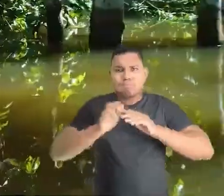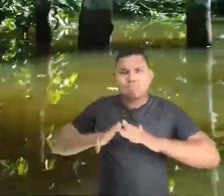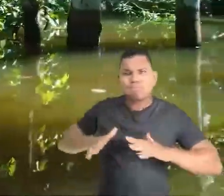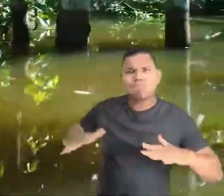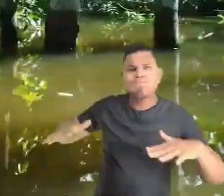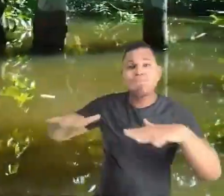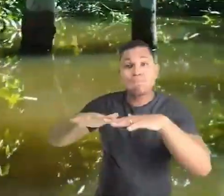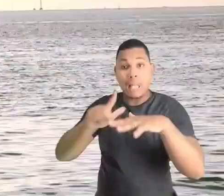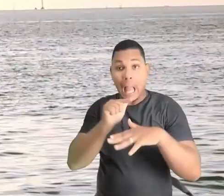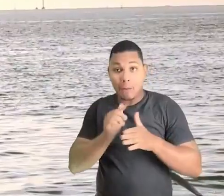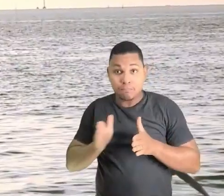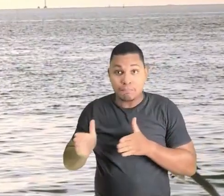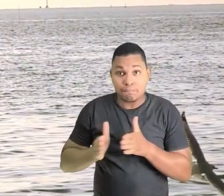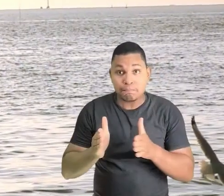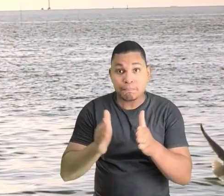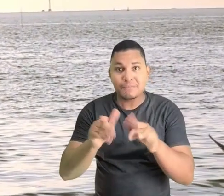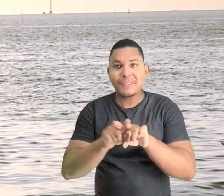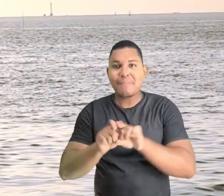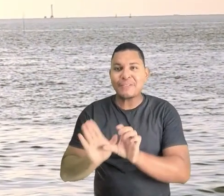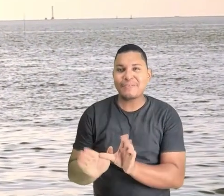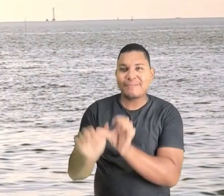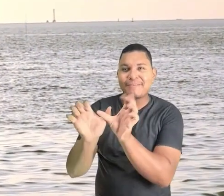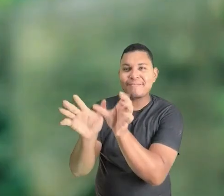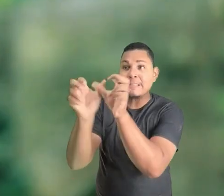na água, no ar.